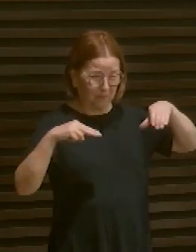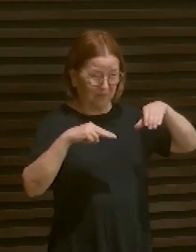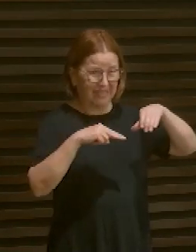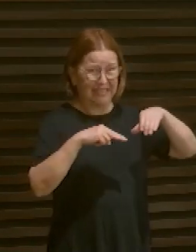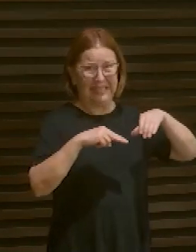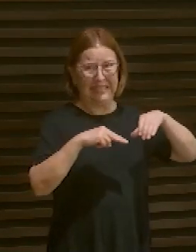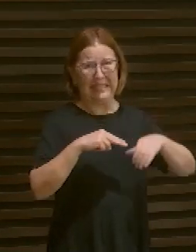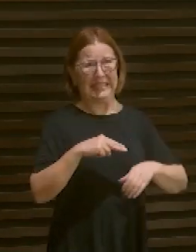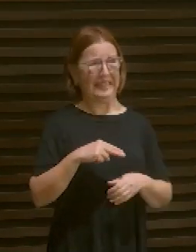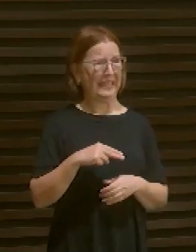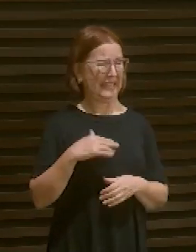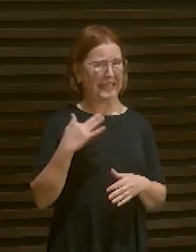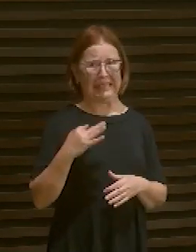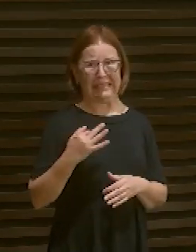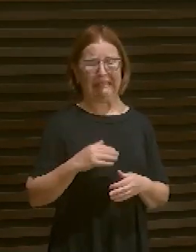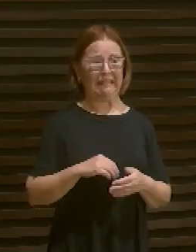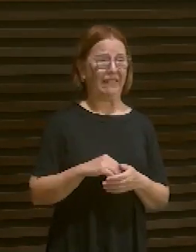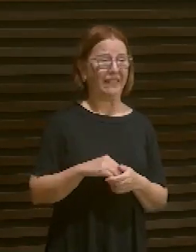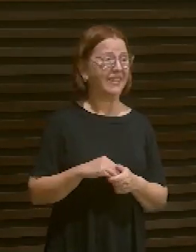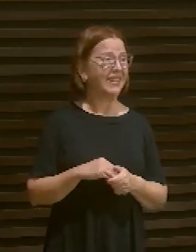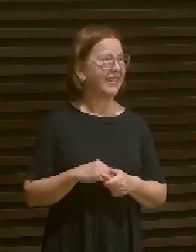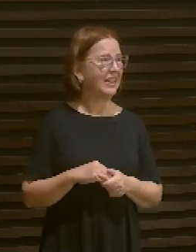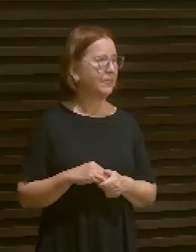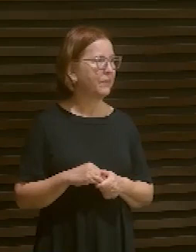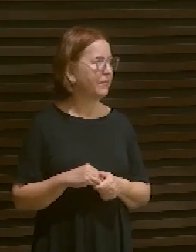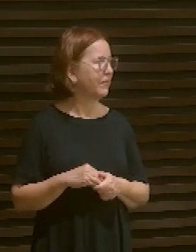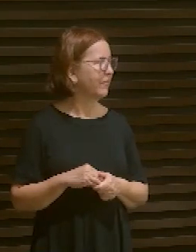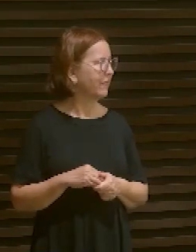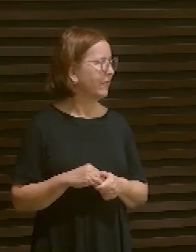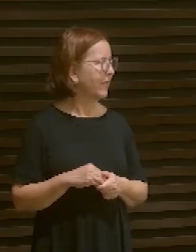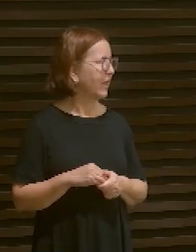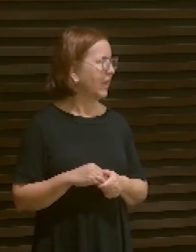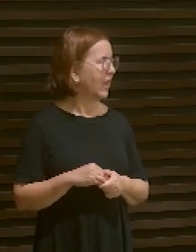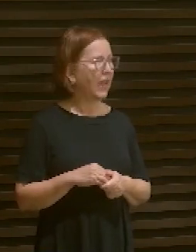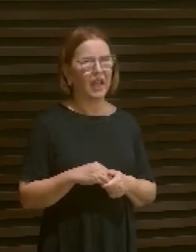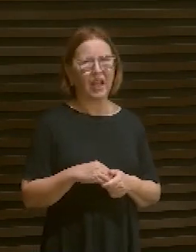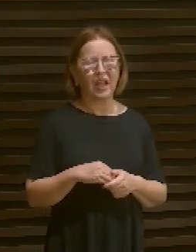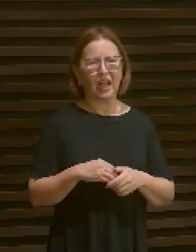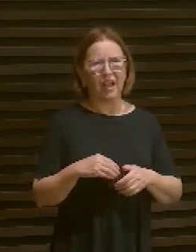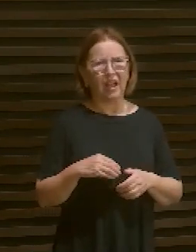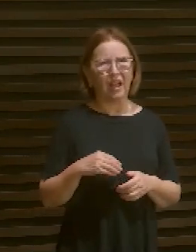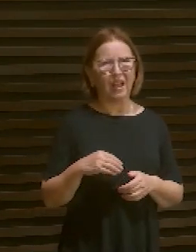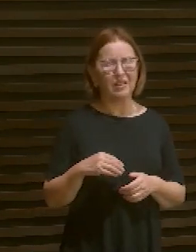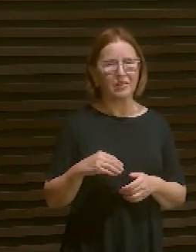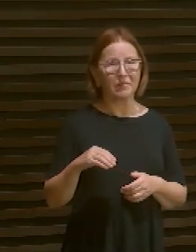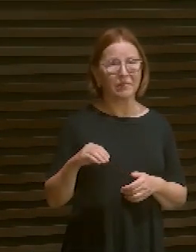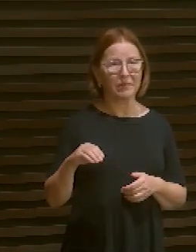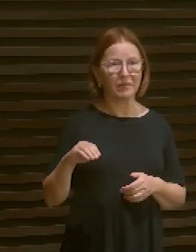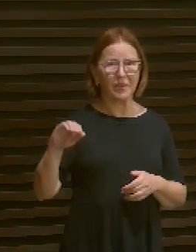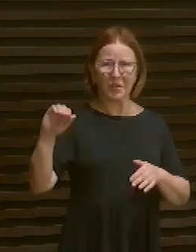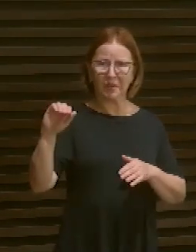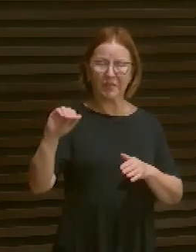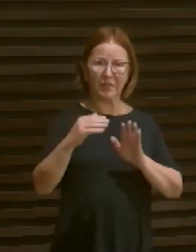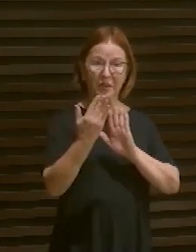mas agora tem que ser agora. Aí o rapaz me põe a mão, apareceu um anjo, estava ali por